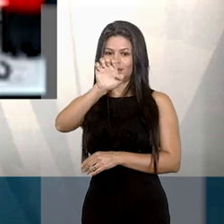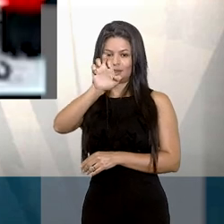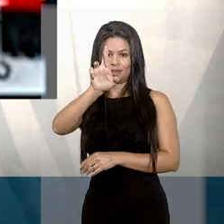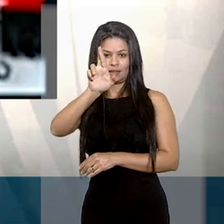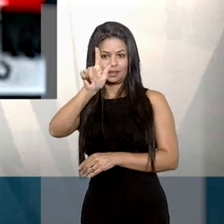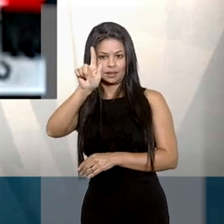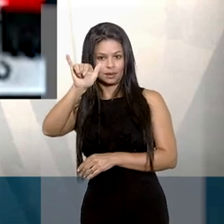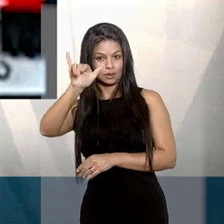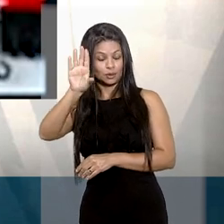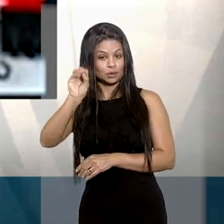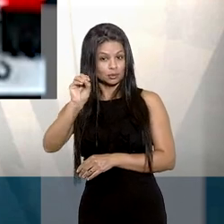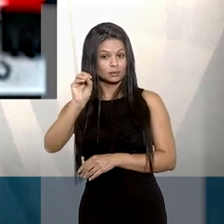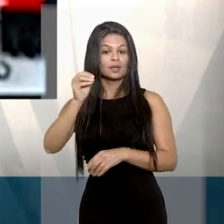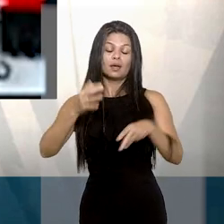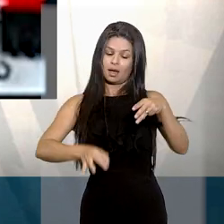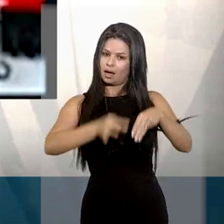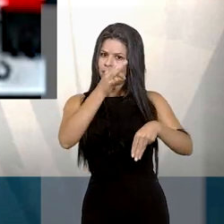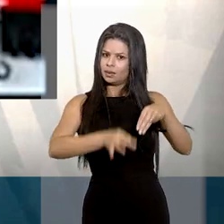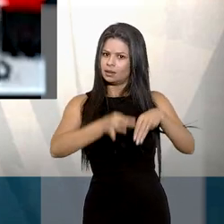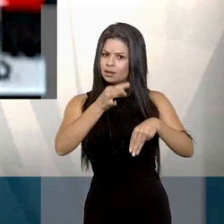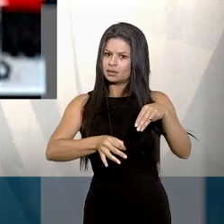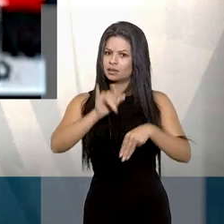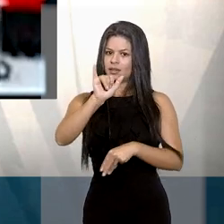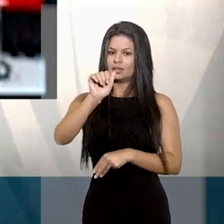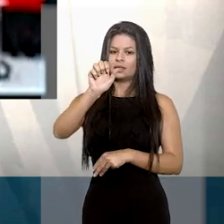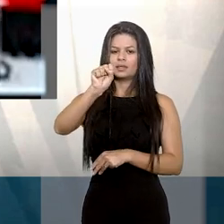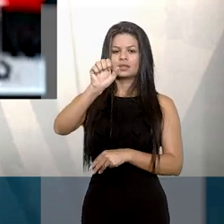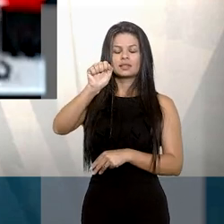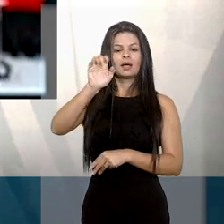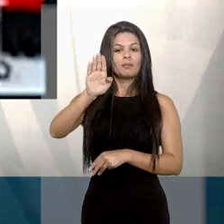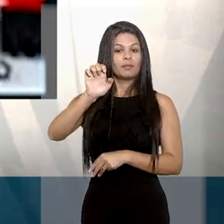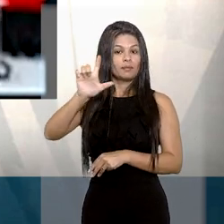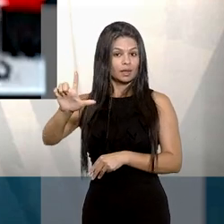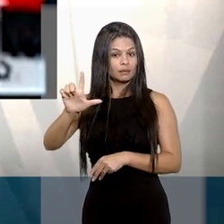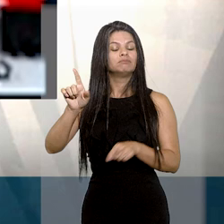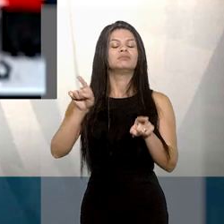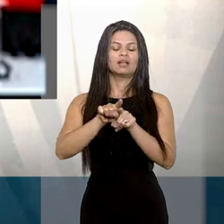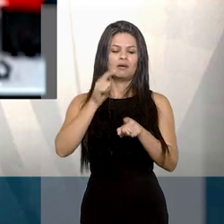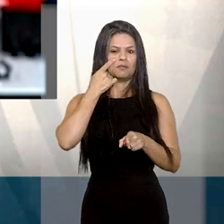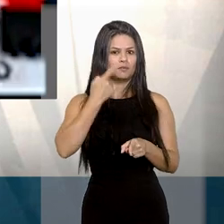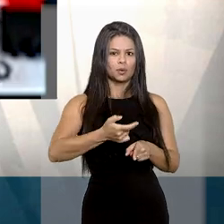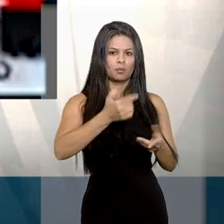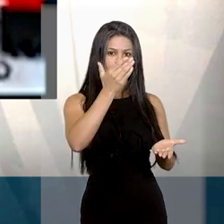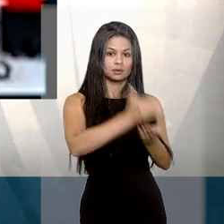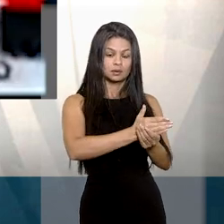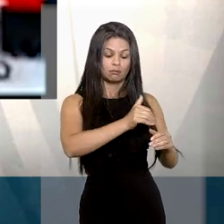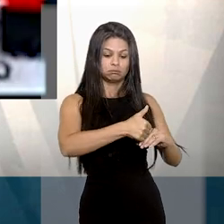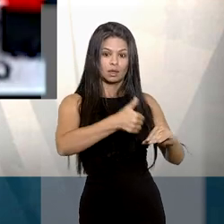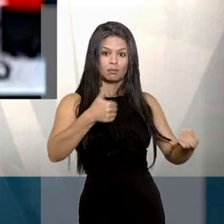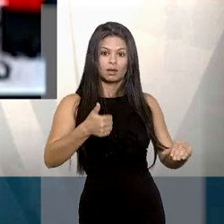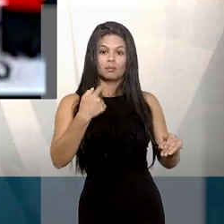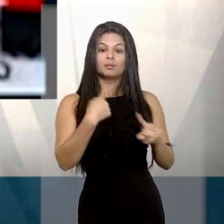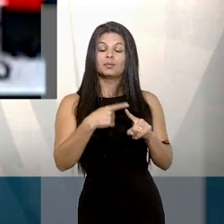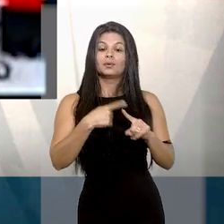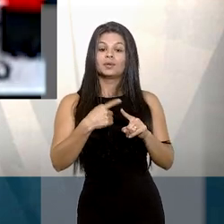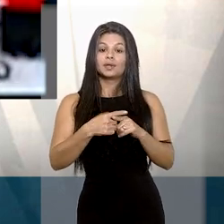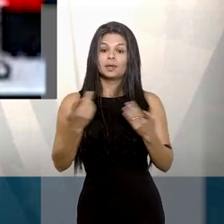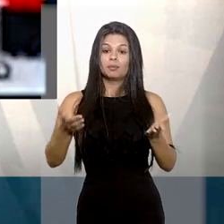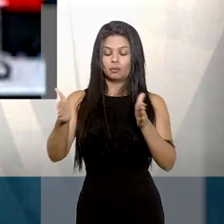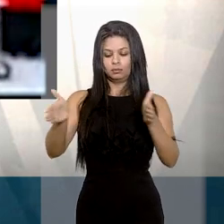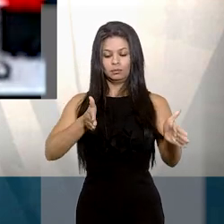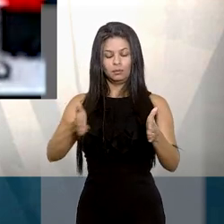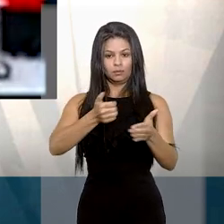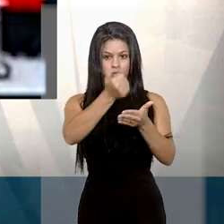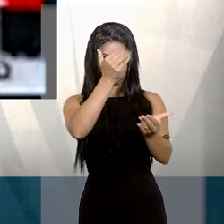relatora dos recursos ministra Isabel galotti votou contra o pedido de desmembramento do processo segundo ela embora a instrução